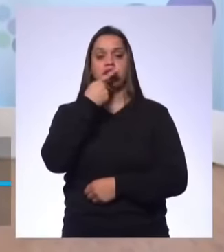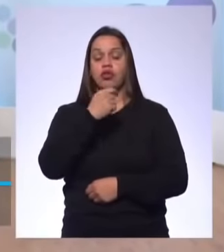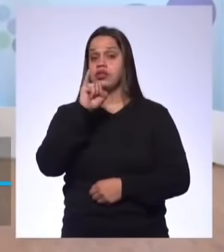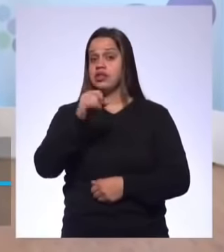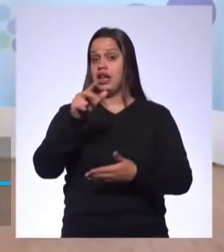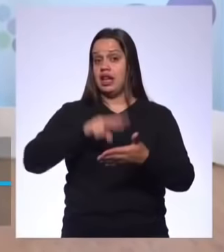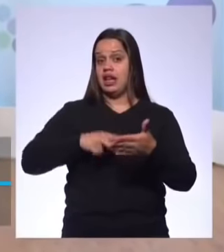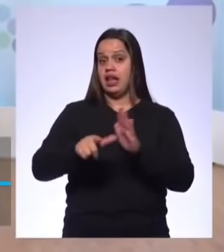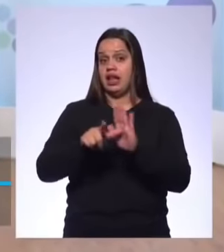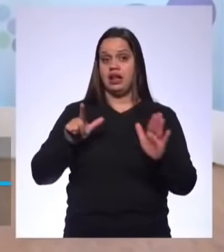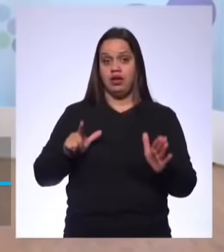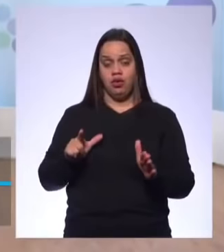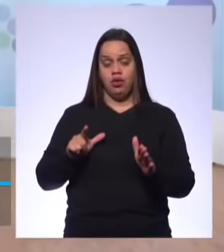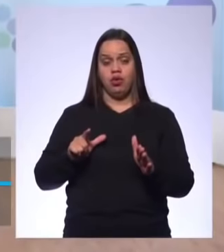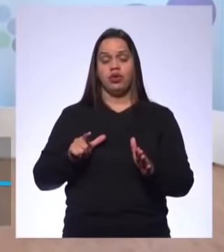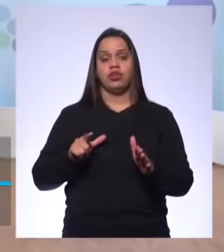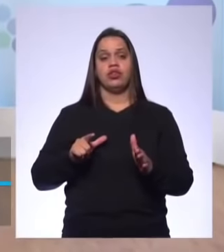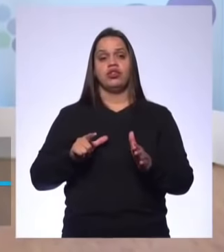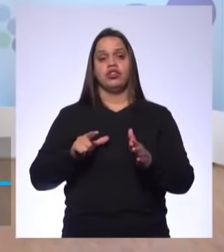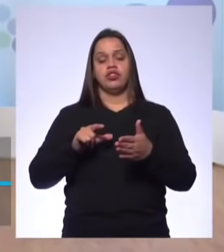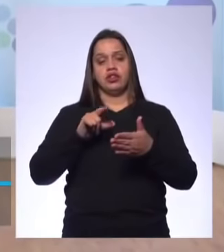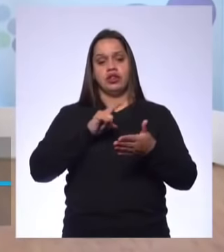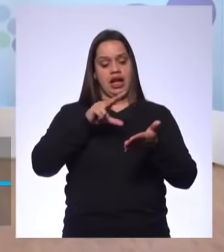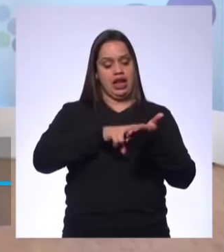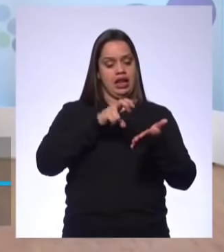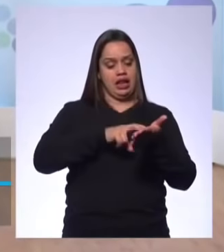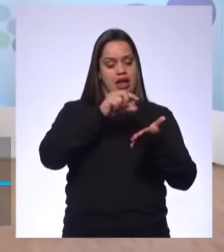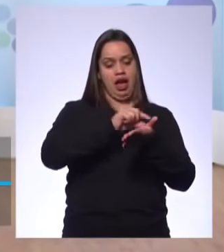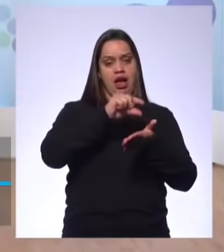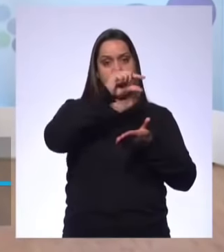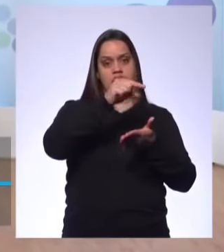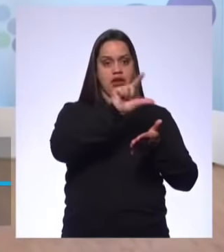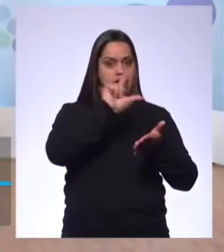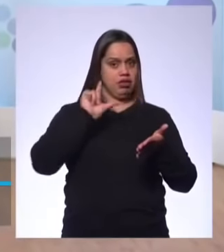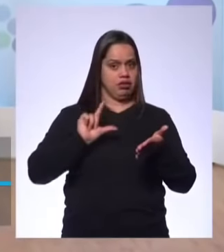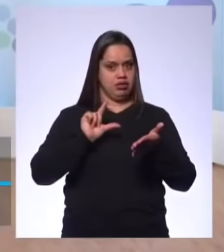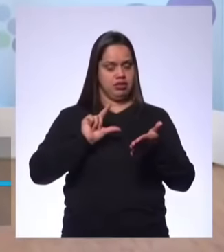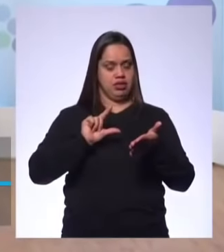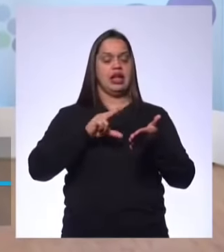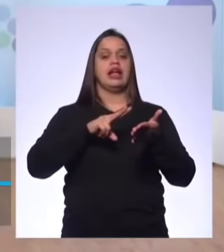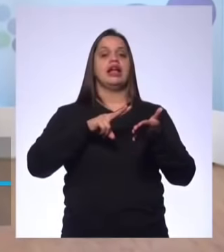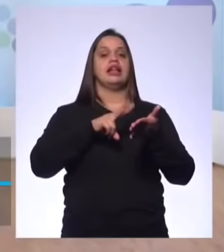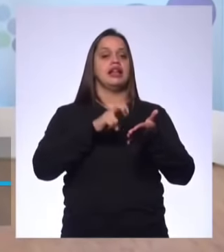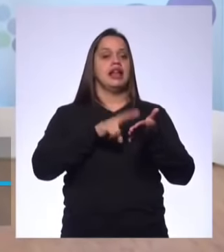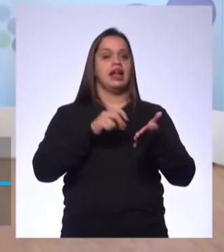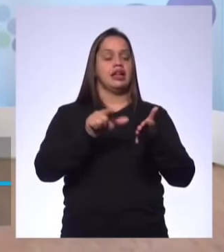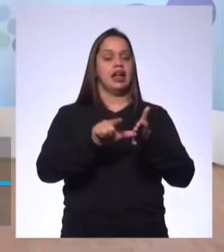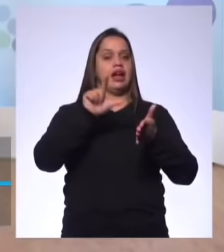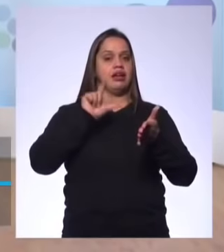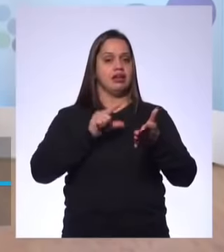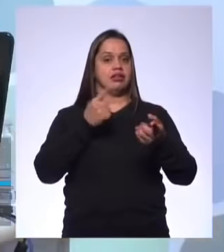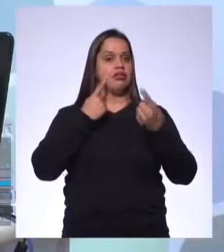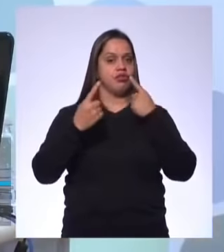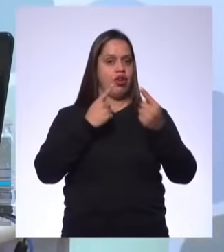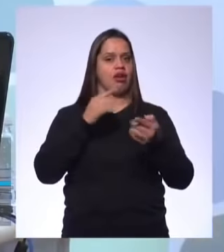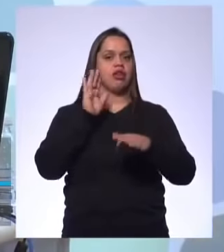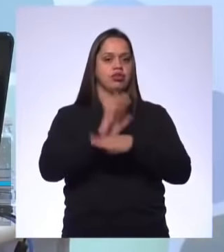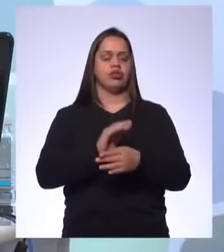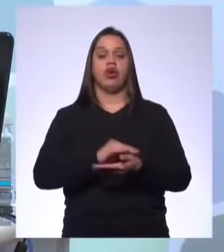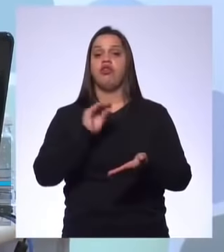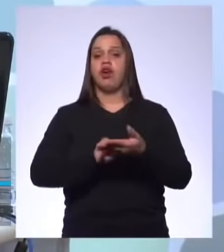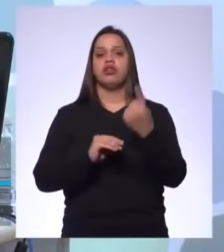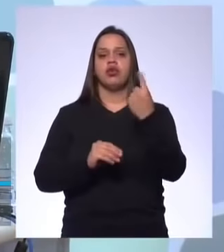na linha anterior, Dani, na linha anterior ao diálogo, parece que ajudou. Tá, então vamos lá. Faltando 1 minutinho